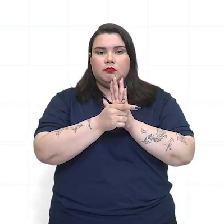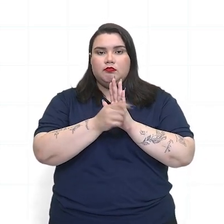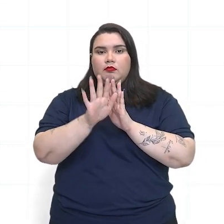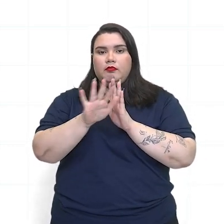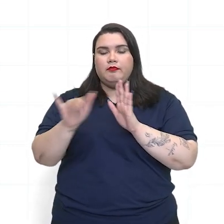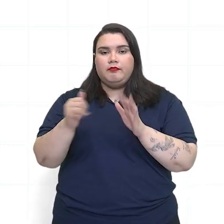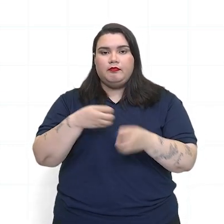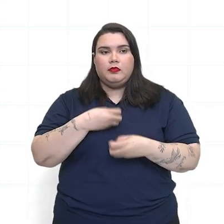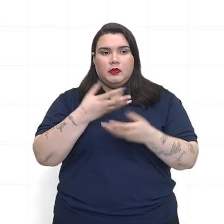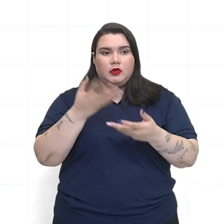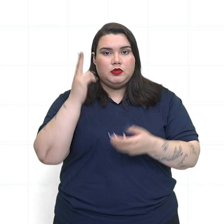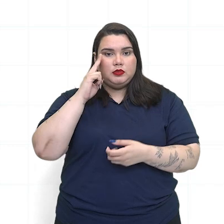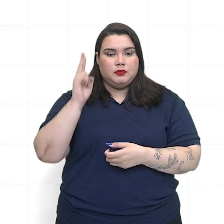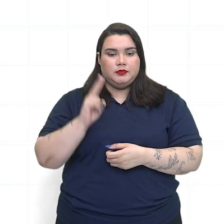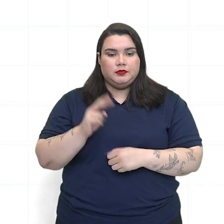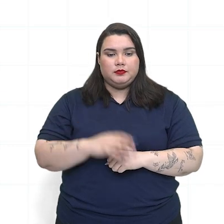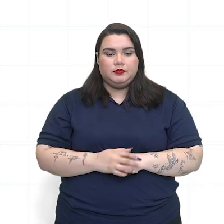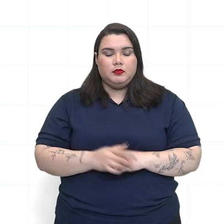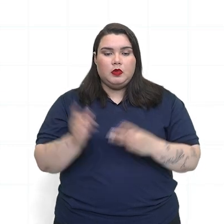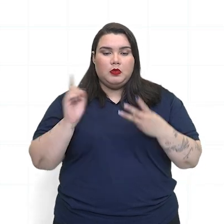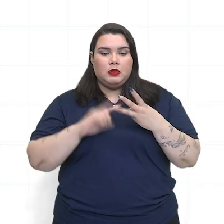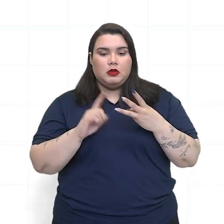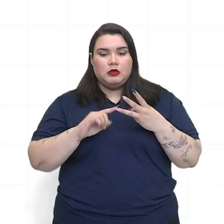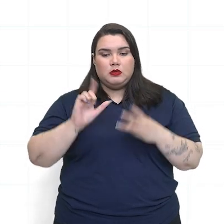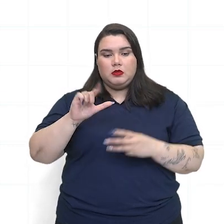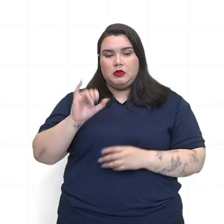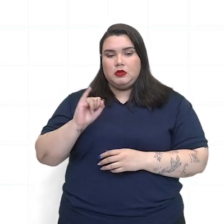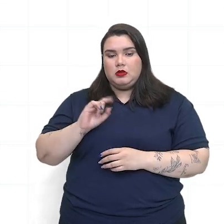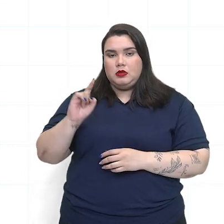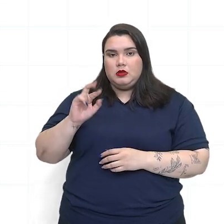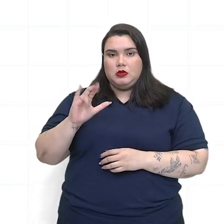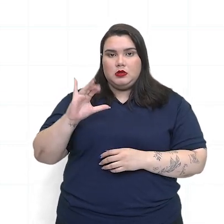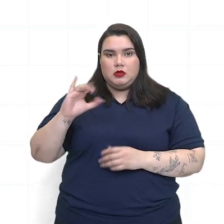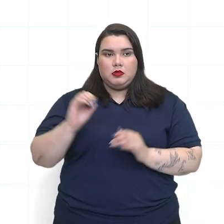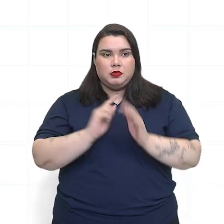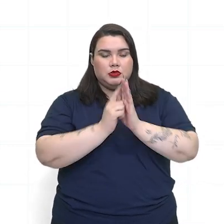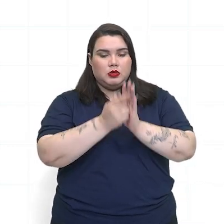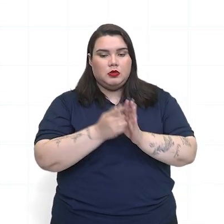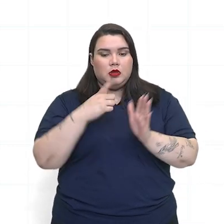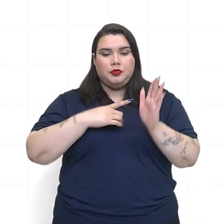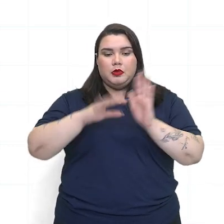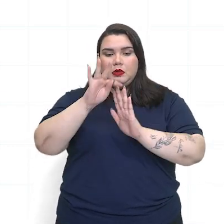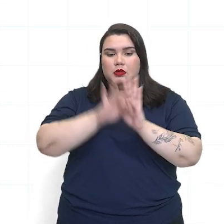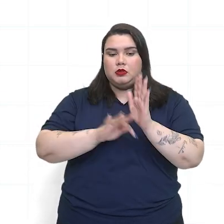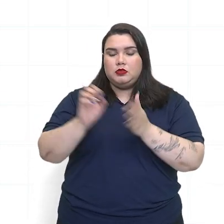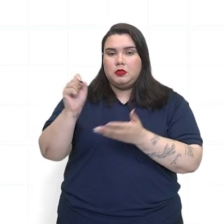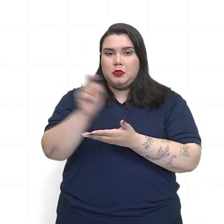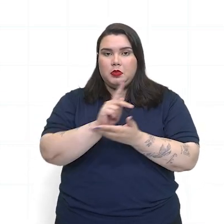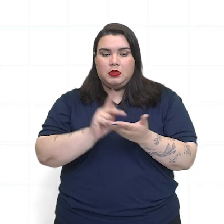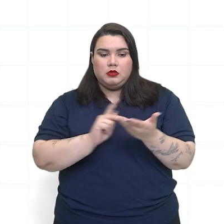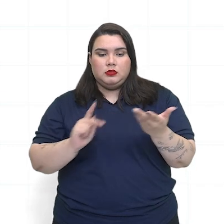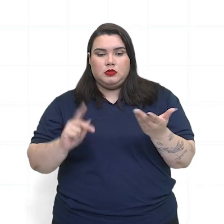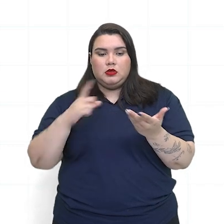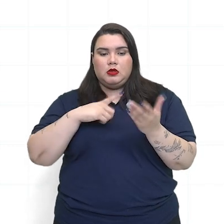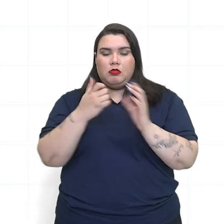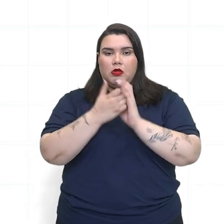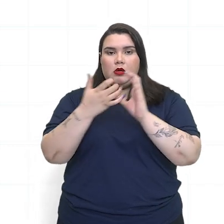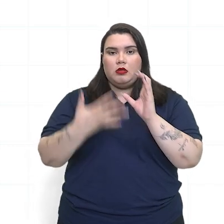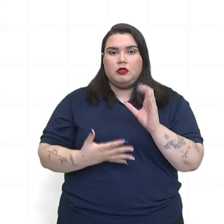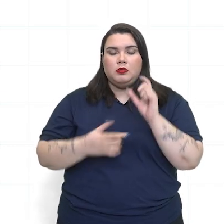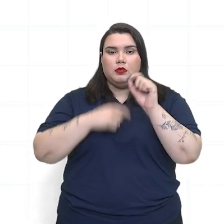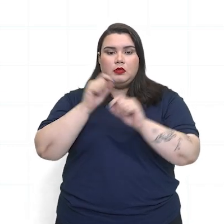gêneros vão contar uma história. E o gênero lírico, ele inclui o quê? Os textos poéticos. E aí vai tratar aí